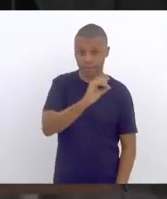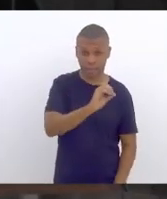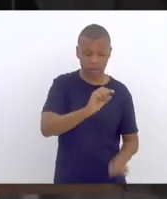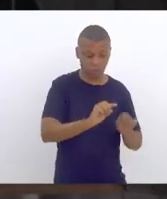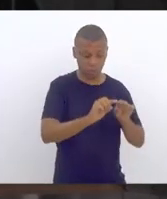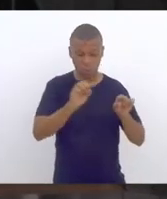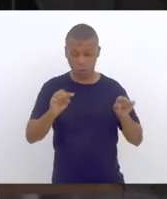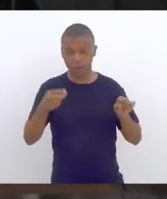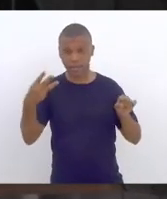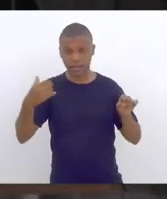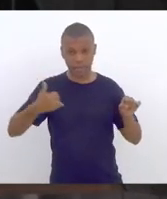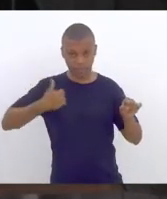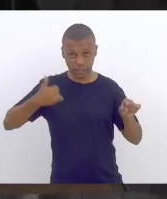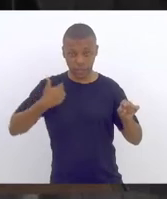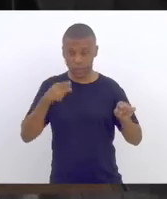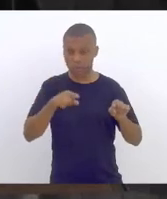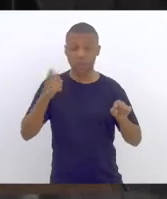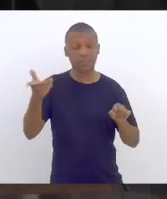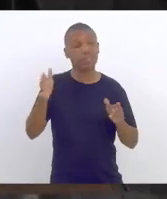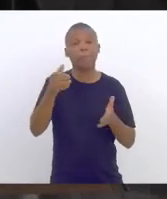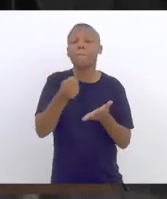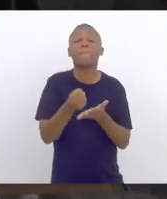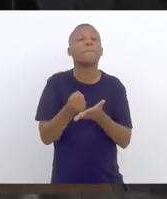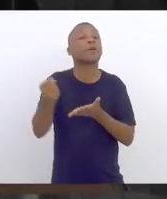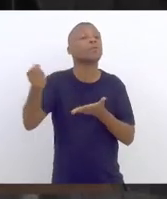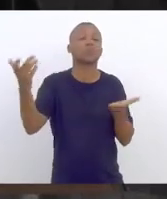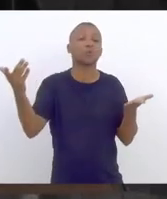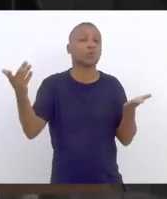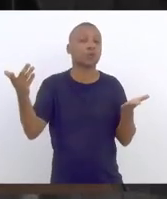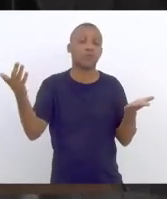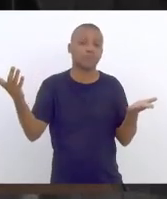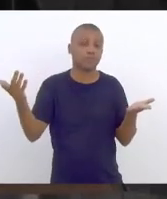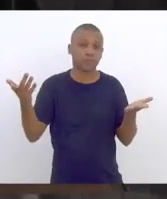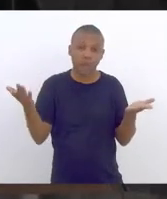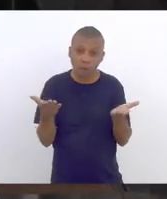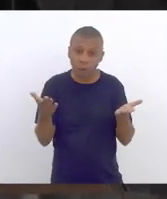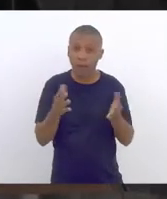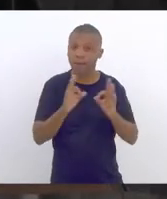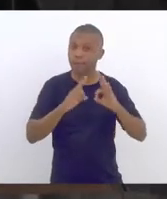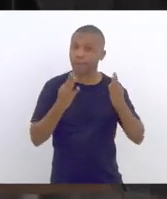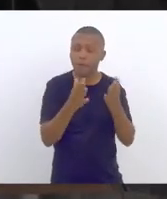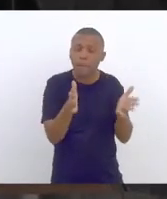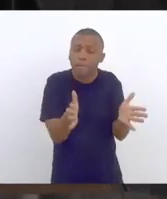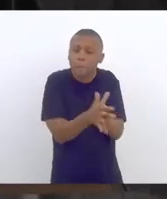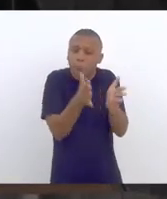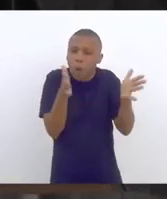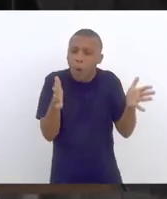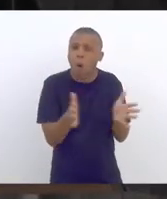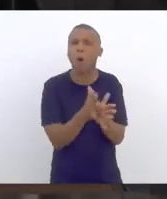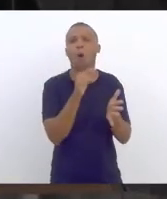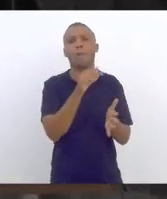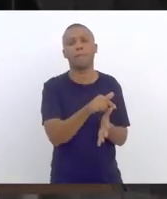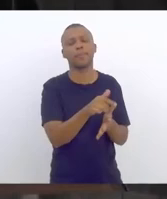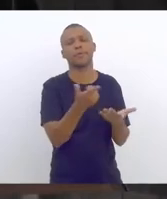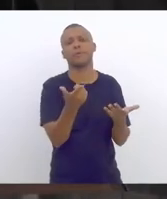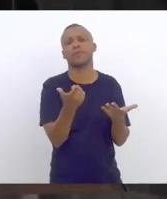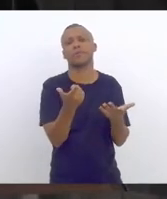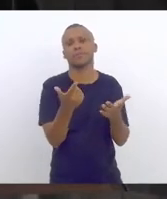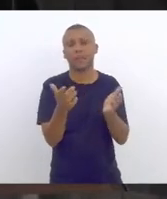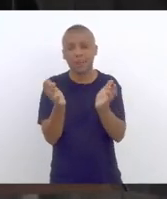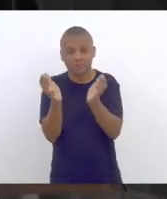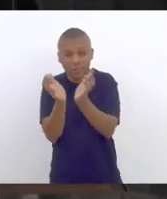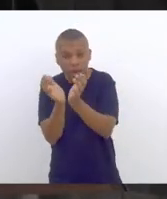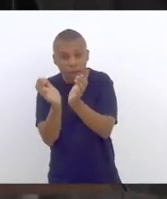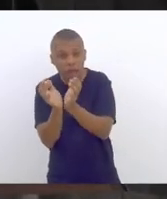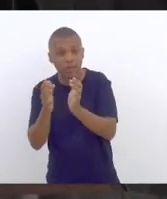já passou do ponto que as famílias mais empobrecidas as famílias de origem Popular as famílias de camadas médias baixas